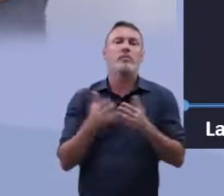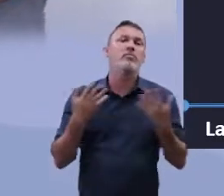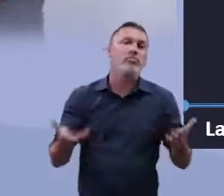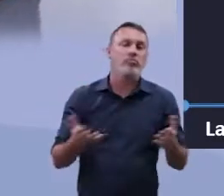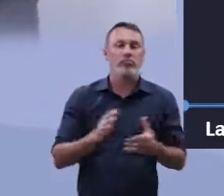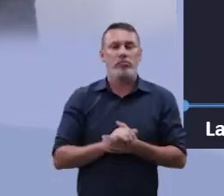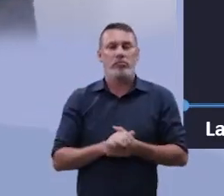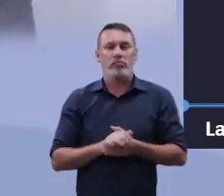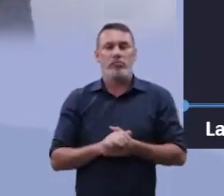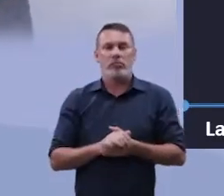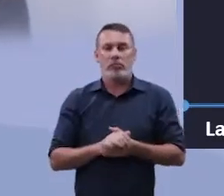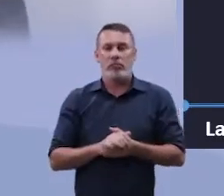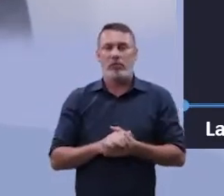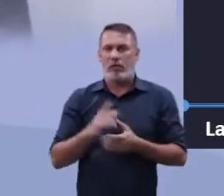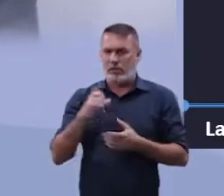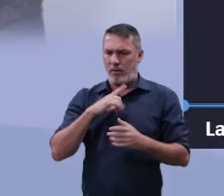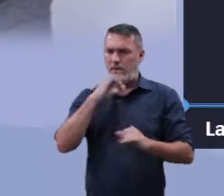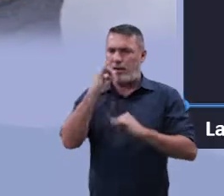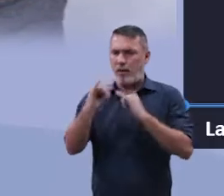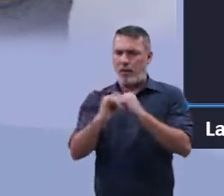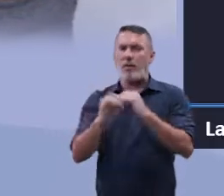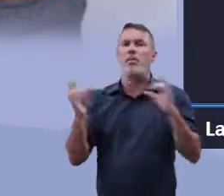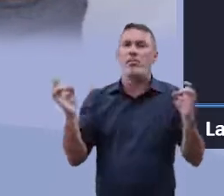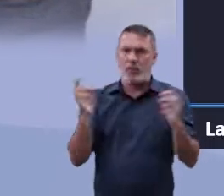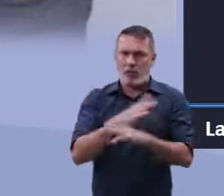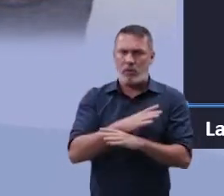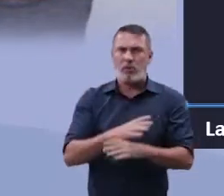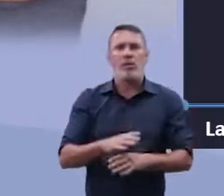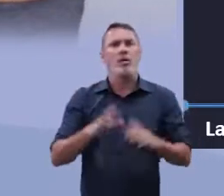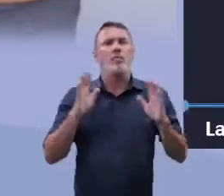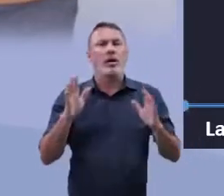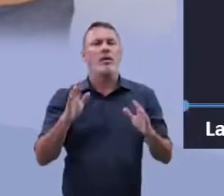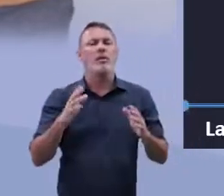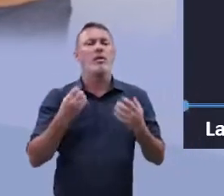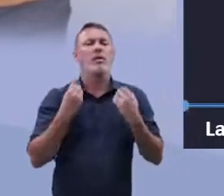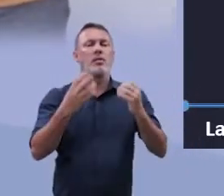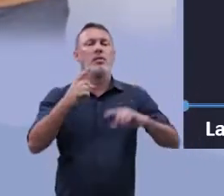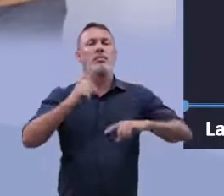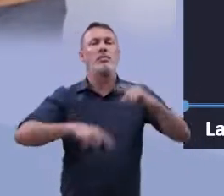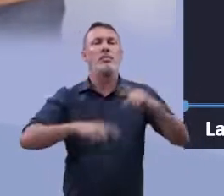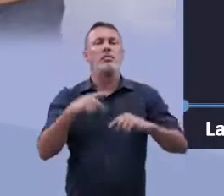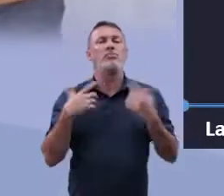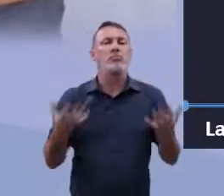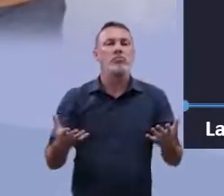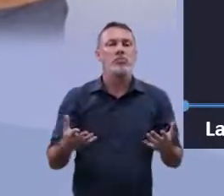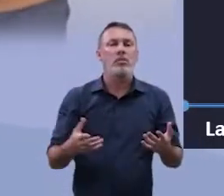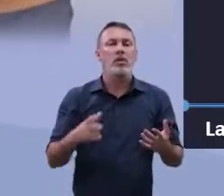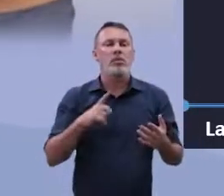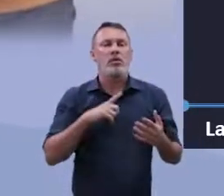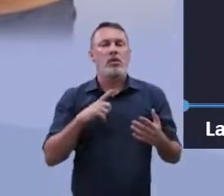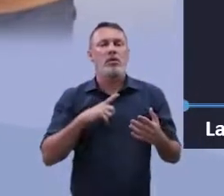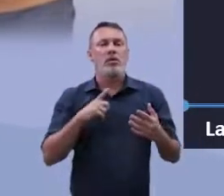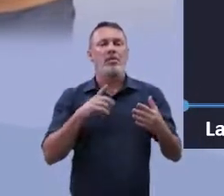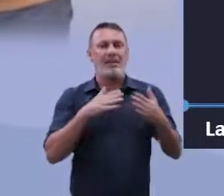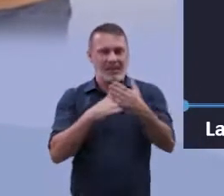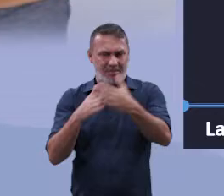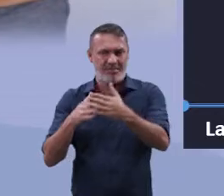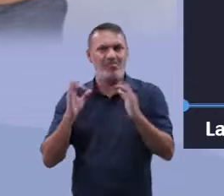mundo. Mas quais os aparelhos? Quão limitado, e qual a qualidade desse